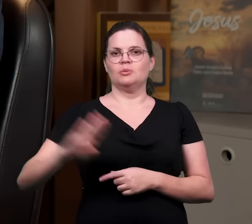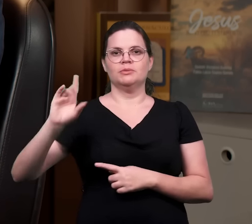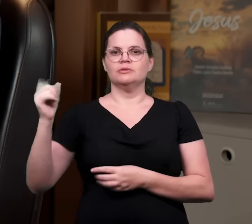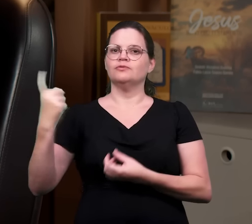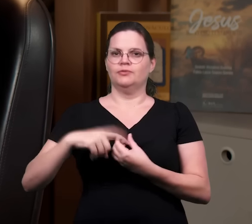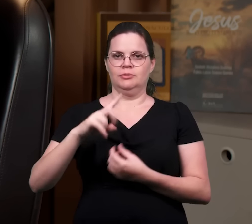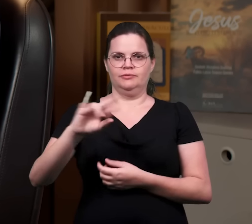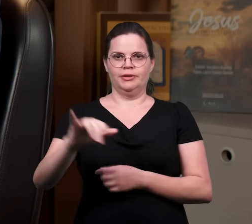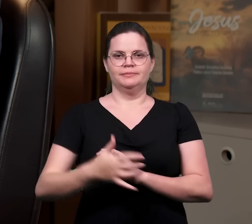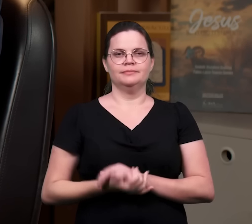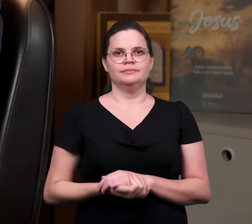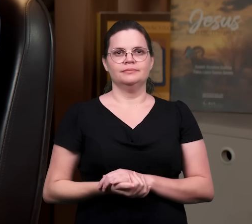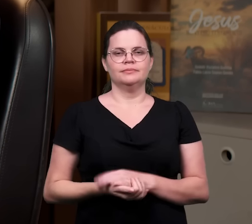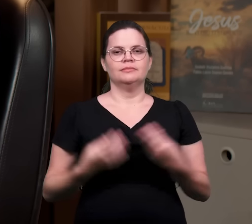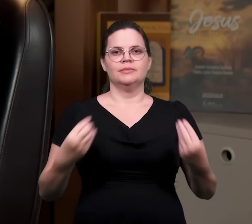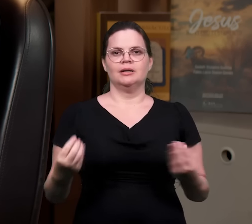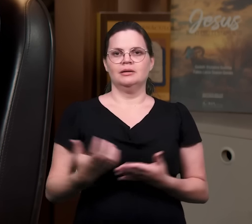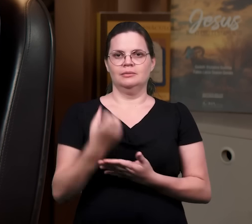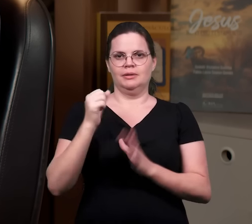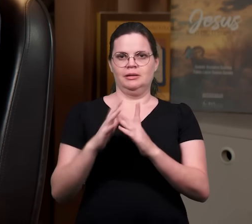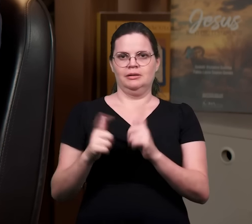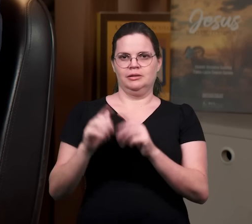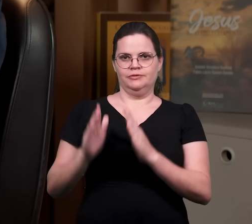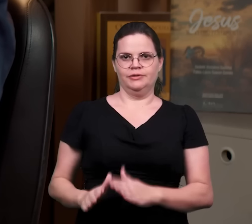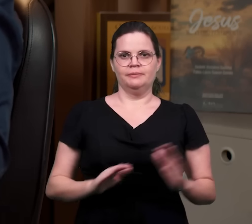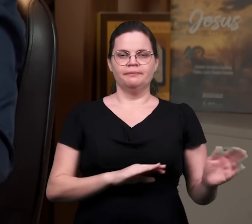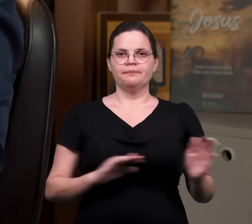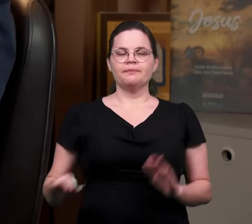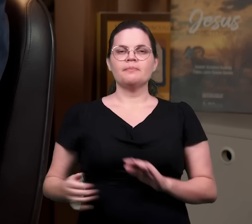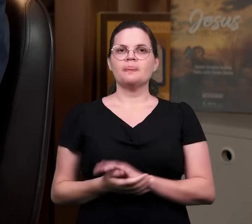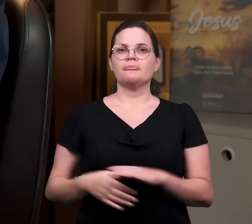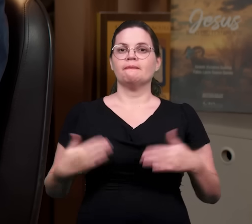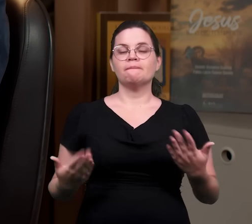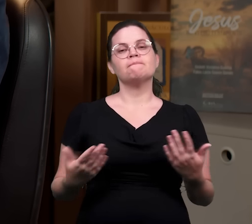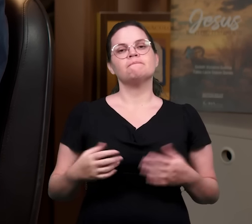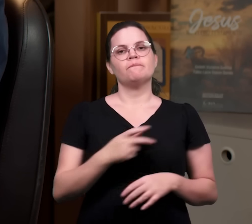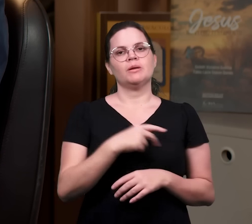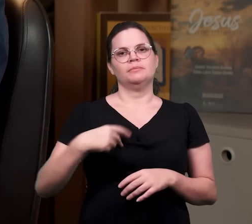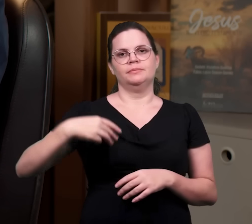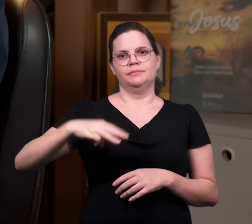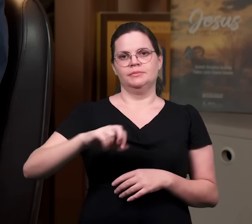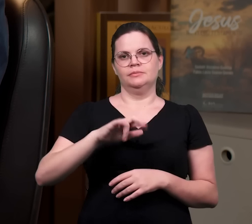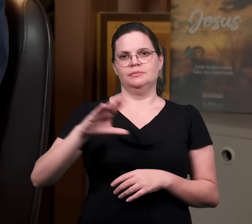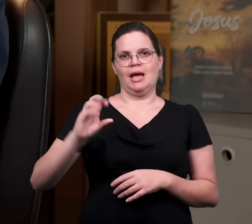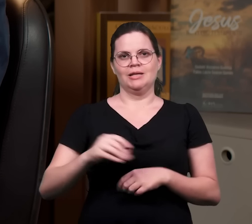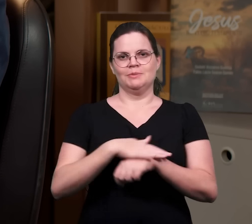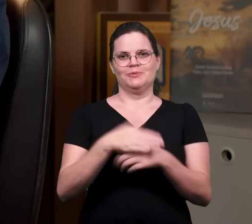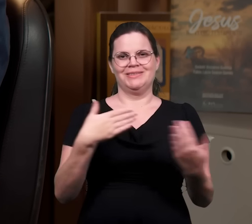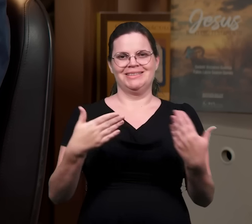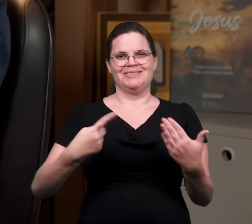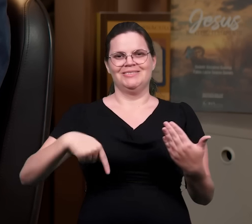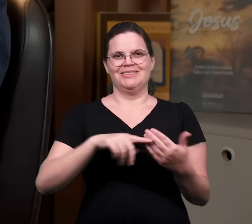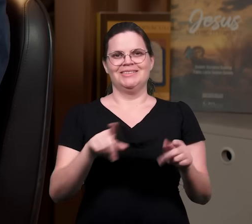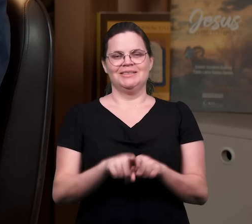do episódio, né, que voltará para buscar a sua igreja. E diante disso, né, Pastor Marcos também participar um pouquinho